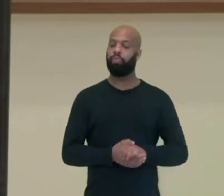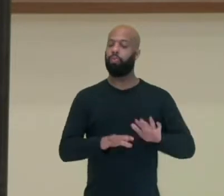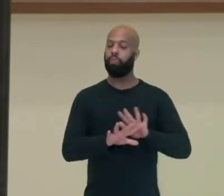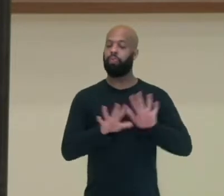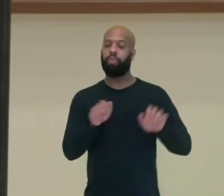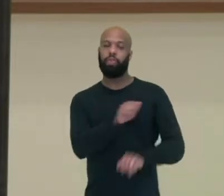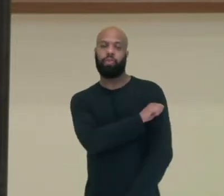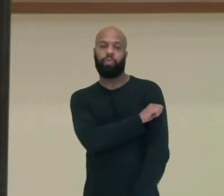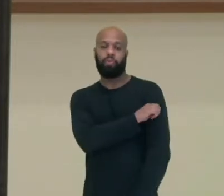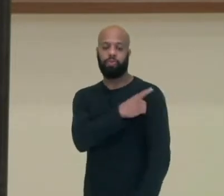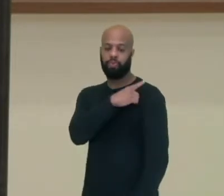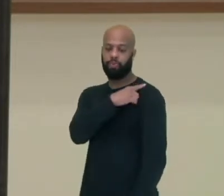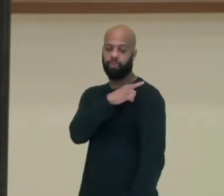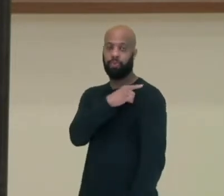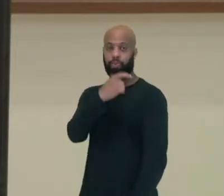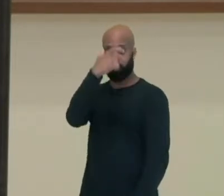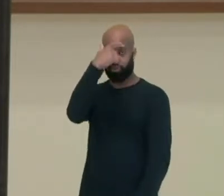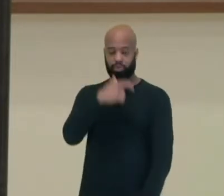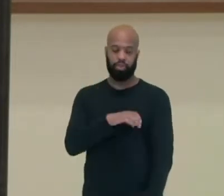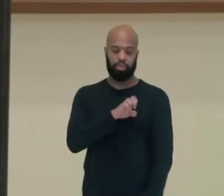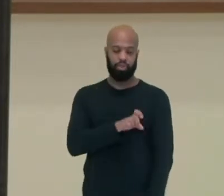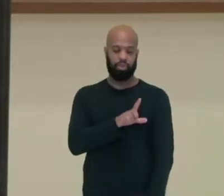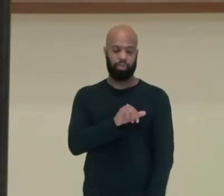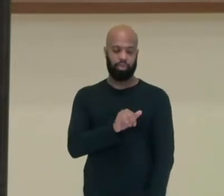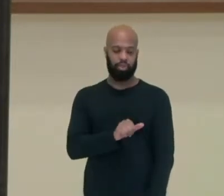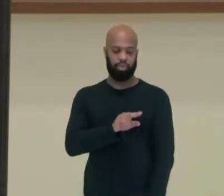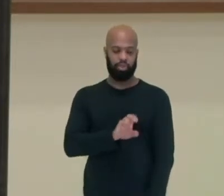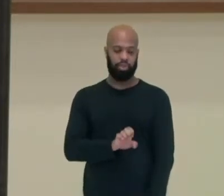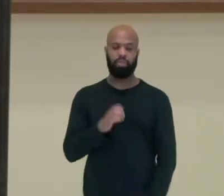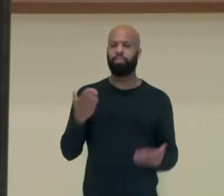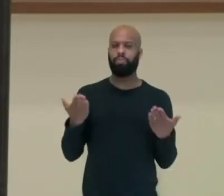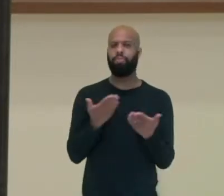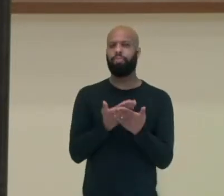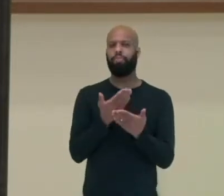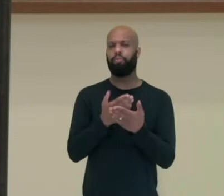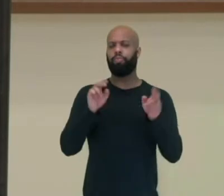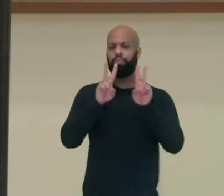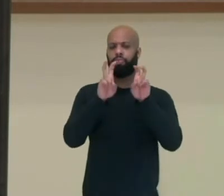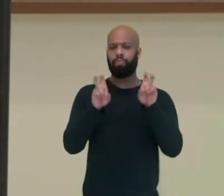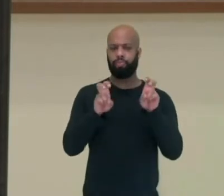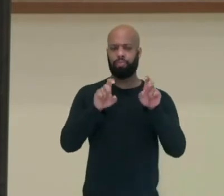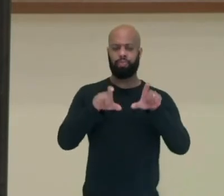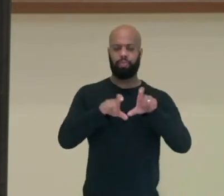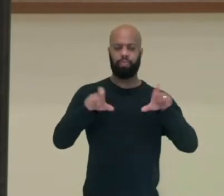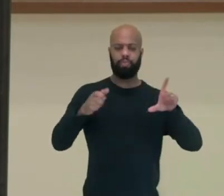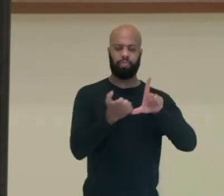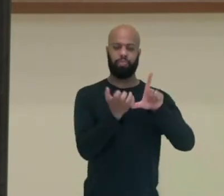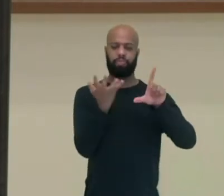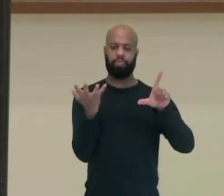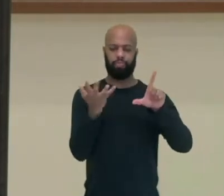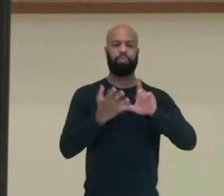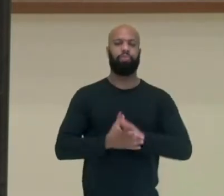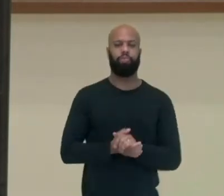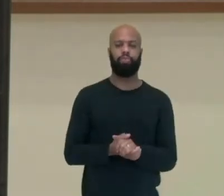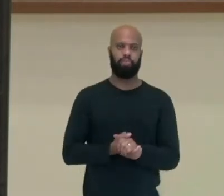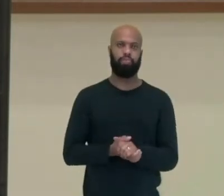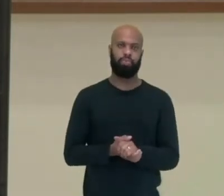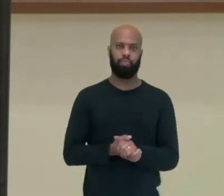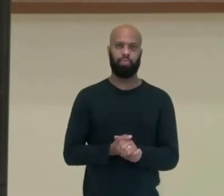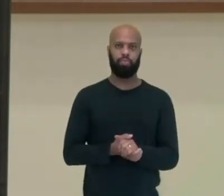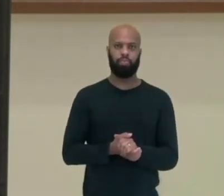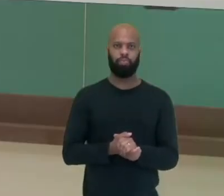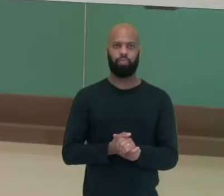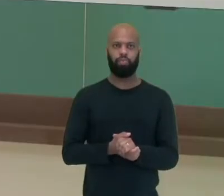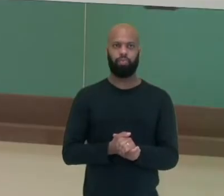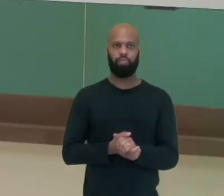Olá, estudante da primeira série. Eu sou a professora Eliane e nessa aula nós vamos falar sobre equações logarítmicas. Então, acompanhe aqui